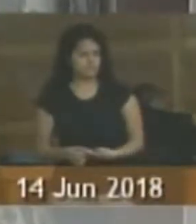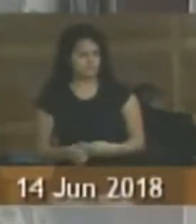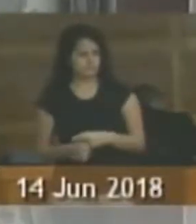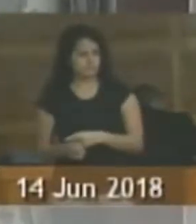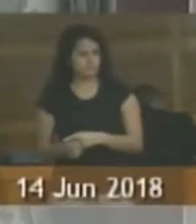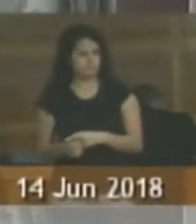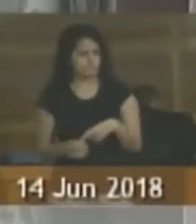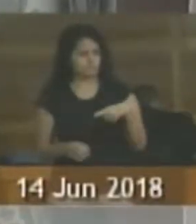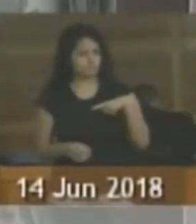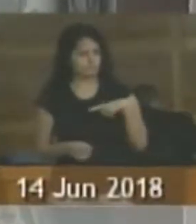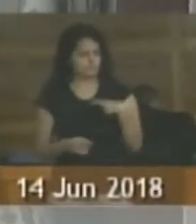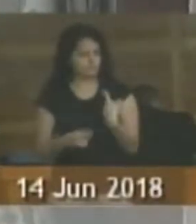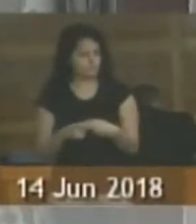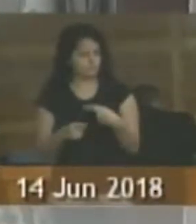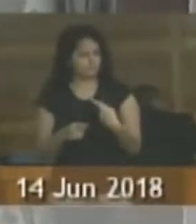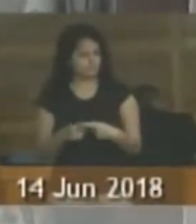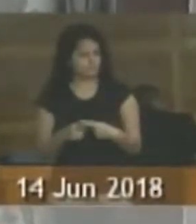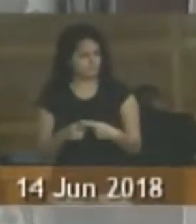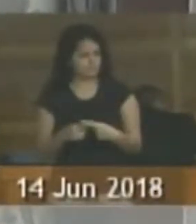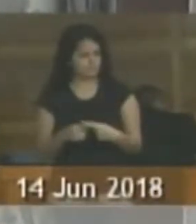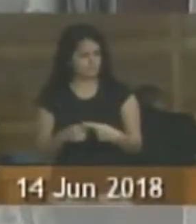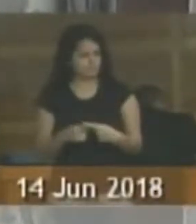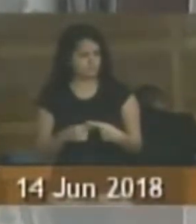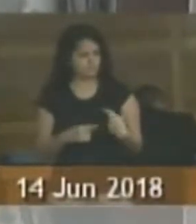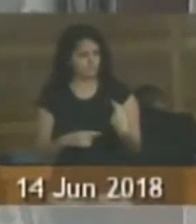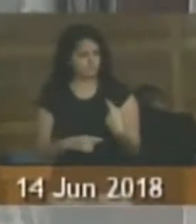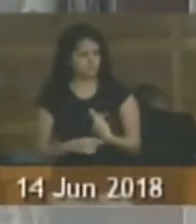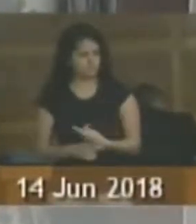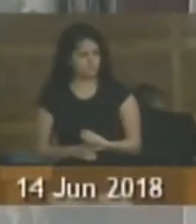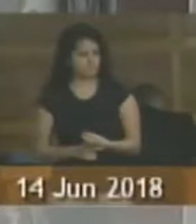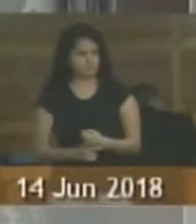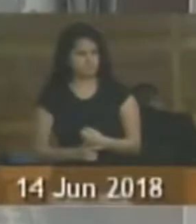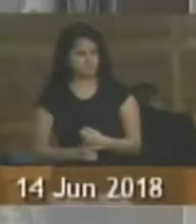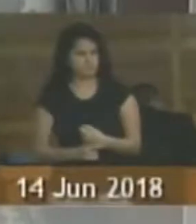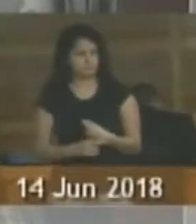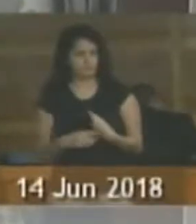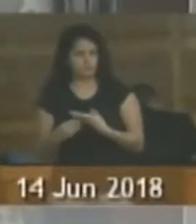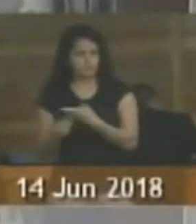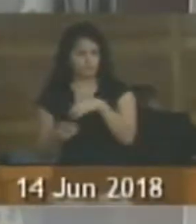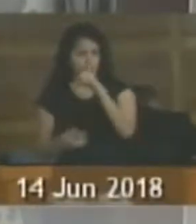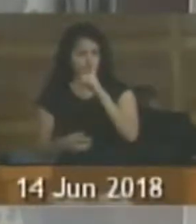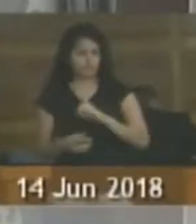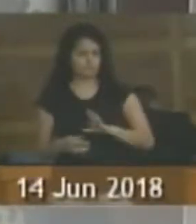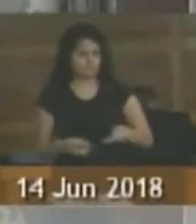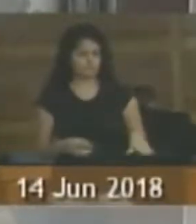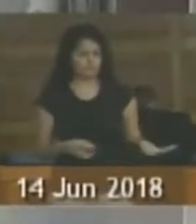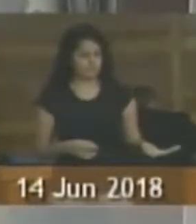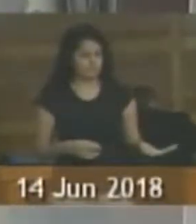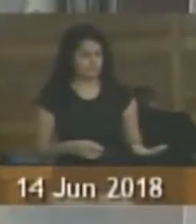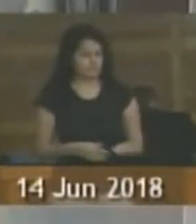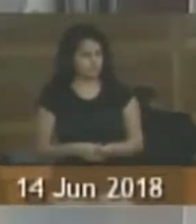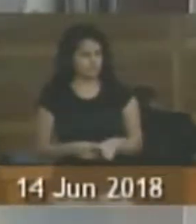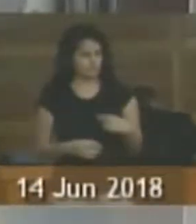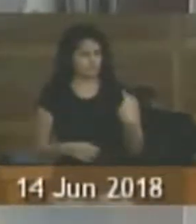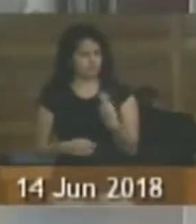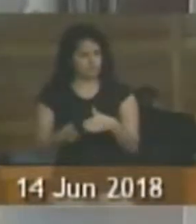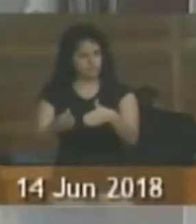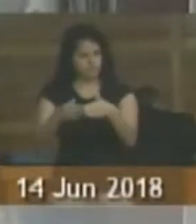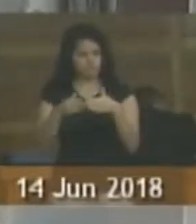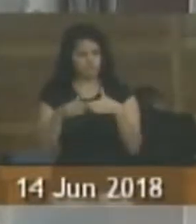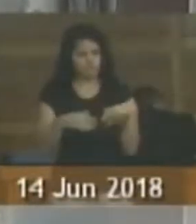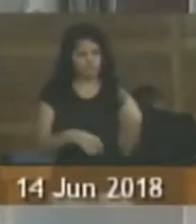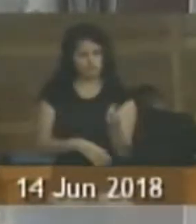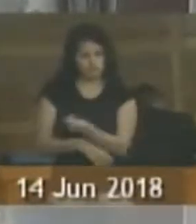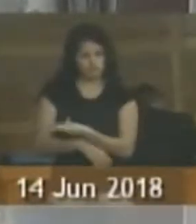ocorrendo porque não estão constituindo os direitos das nossas crianças. E nós exigimos de